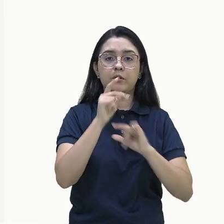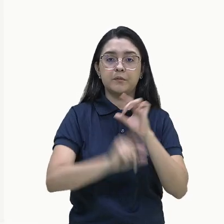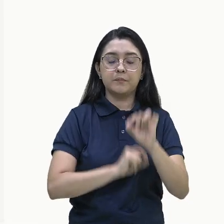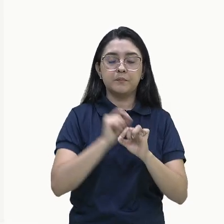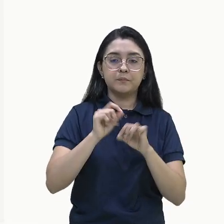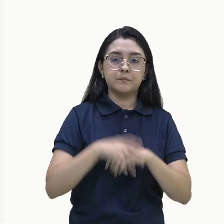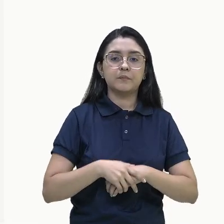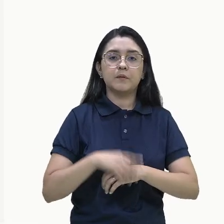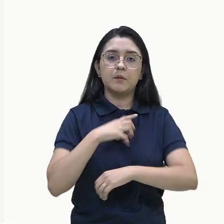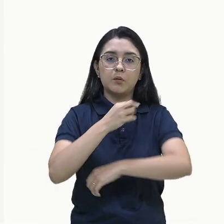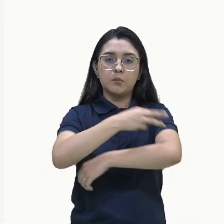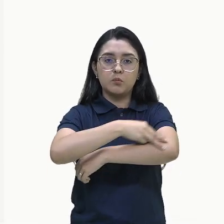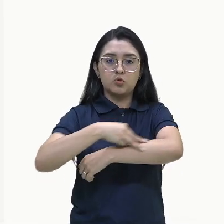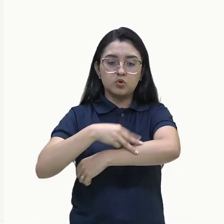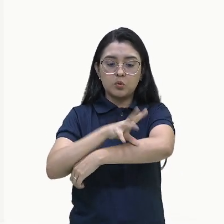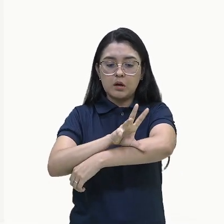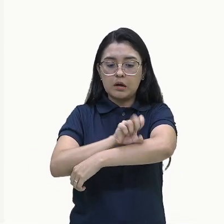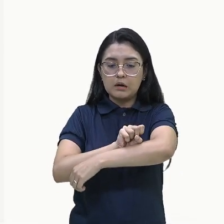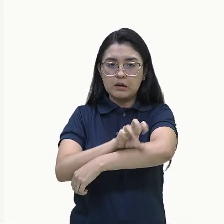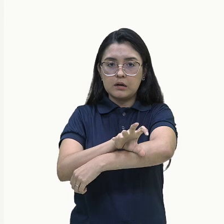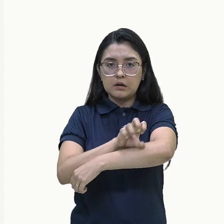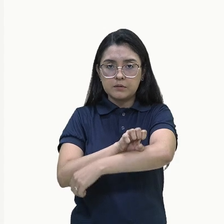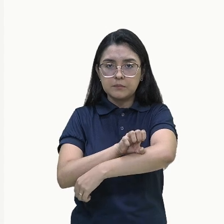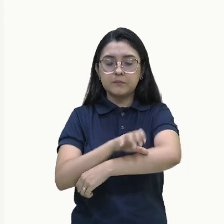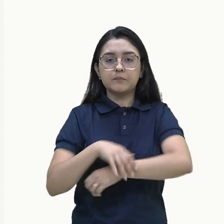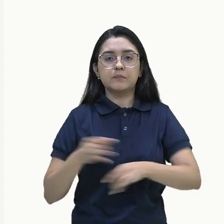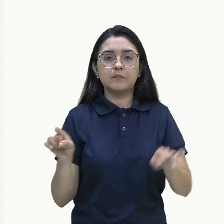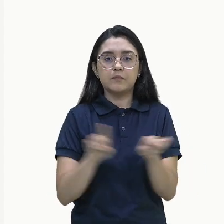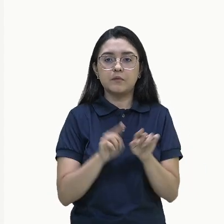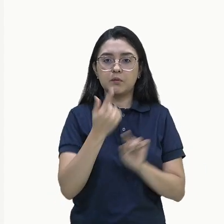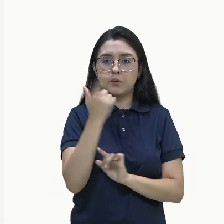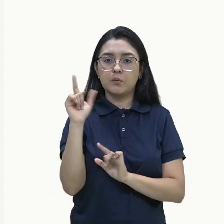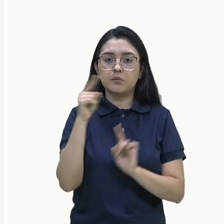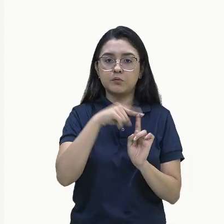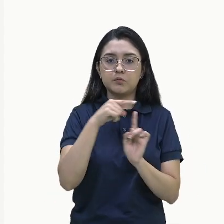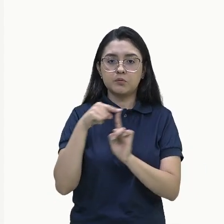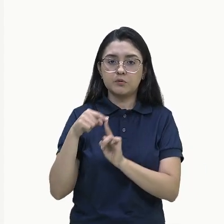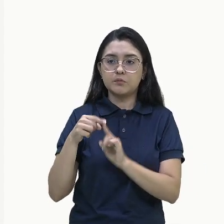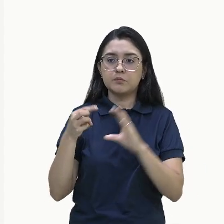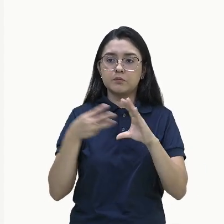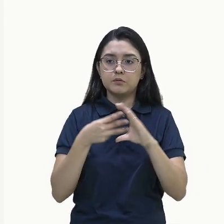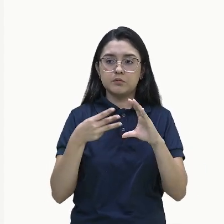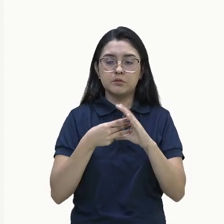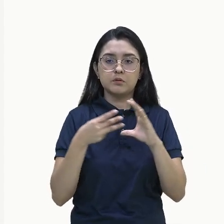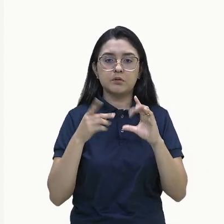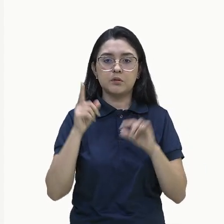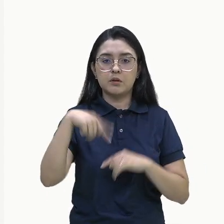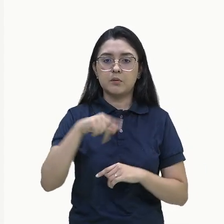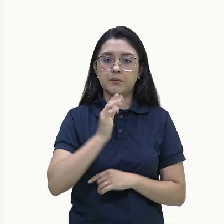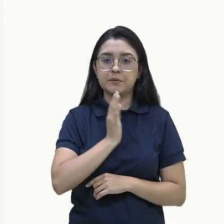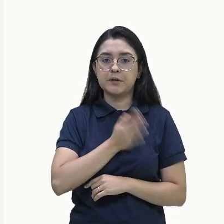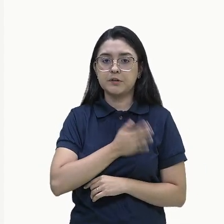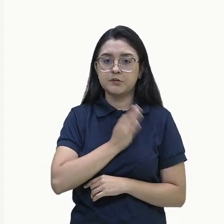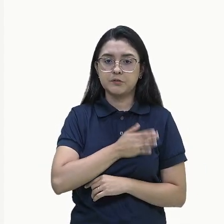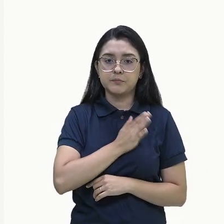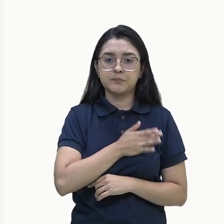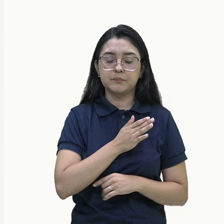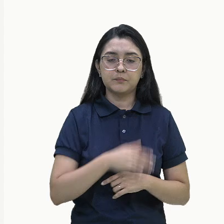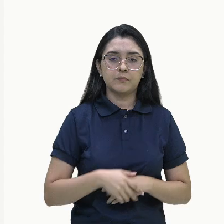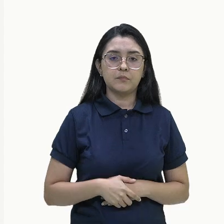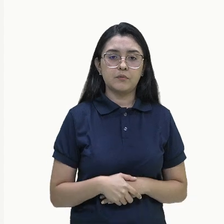pela contração muscular. Outro tipo de células do tecido muscular é o cardíaco, do tecido